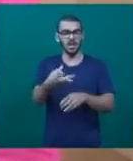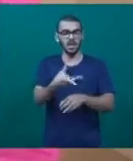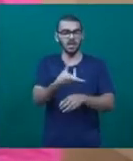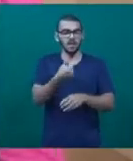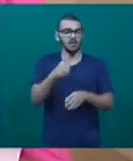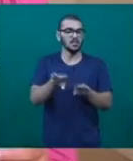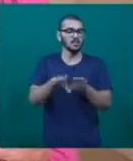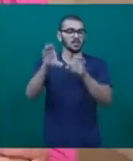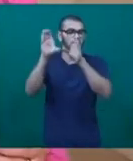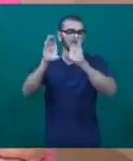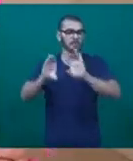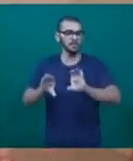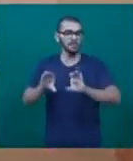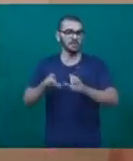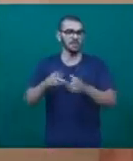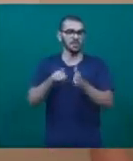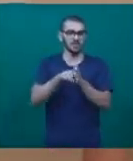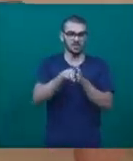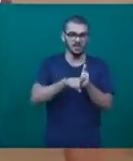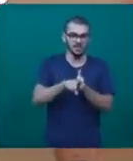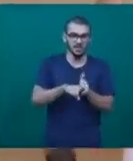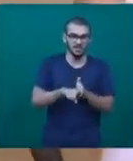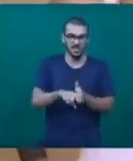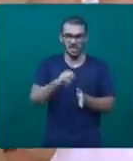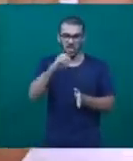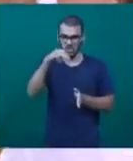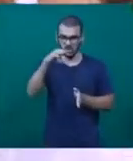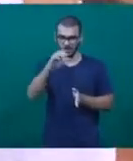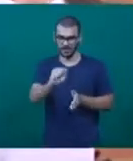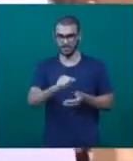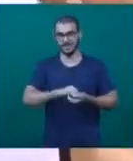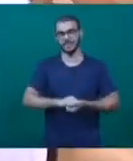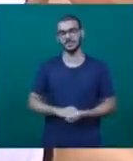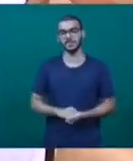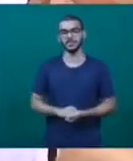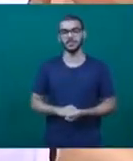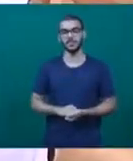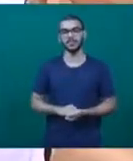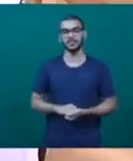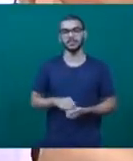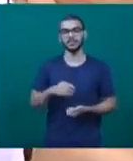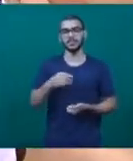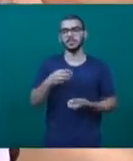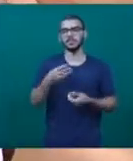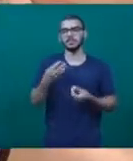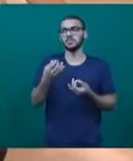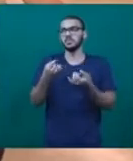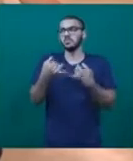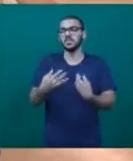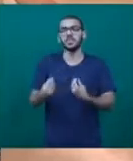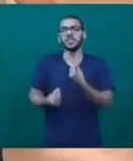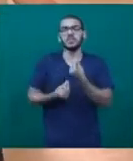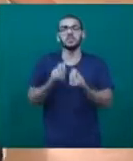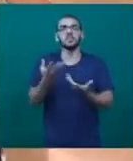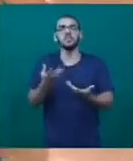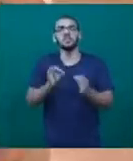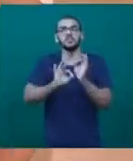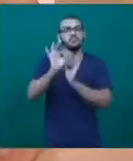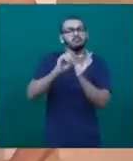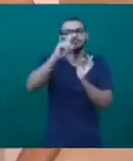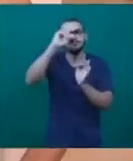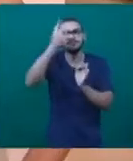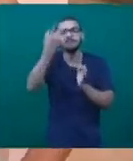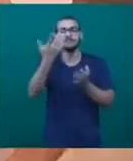também coordenadora do grupo de pesquisa Soma Estética. Professora Luciana, conta pra gente como que surgiu a ideia desse